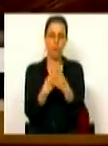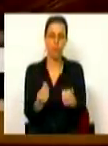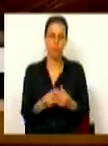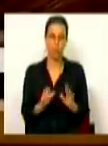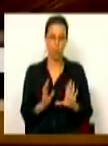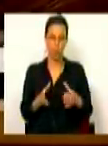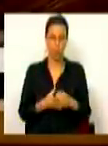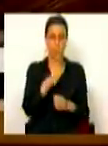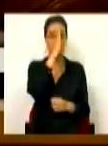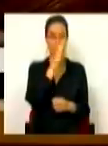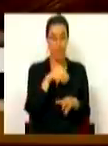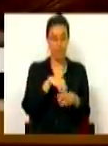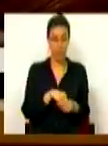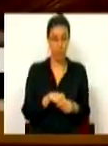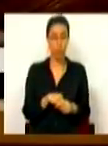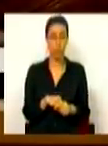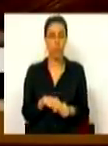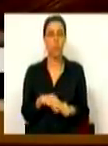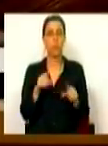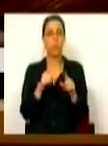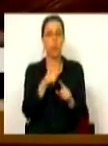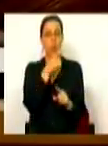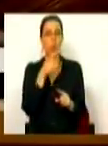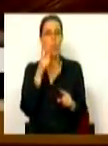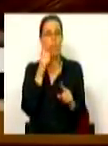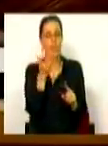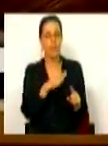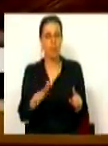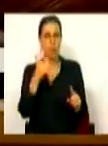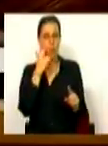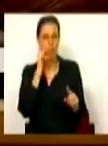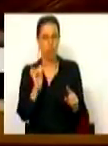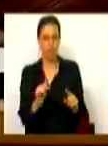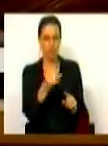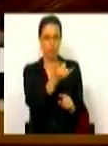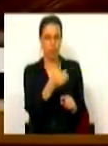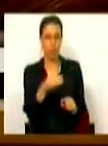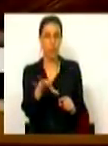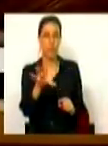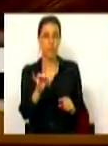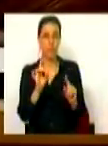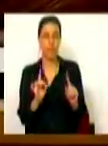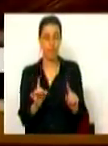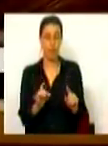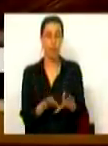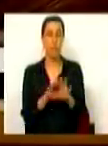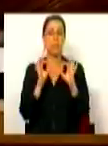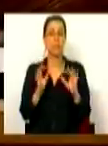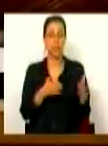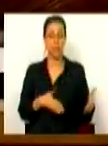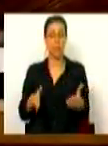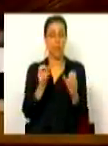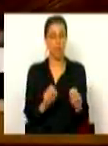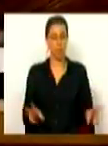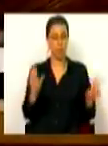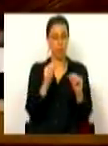do Conselho de Ministros, nomeadamente o compromisso com a ciência e o conhecimento de 2016, assim como a estratégia de